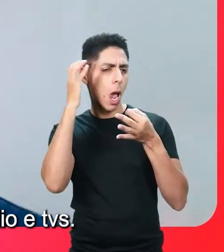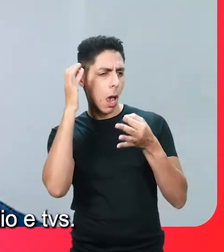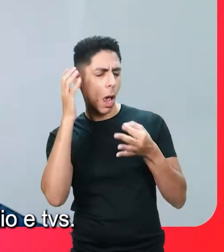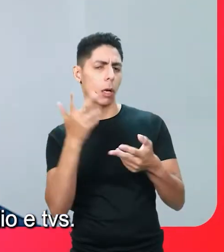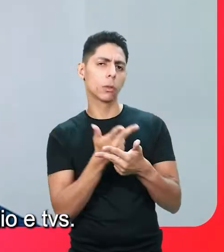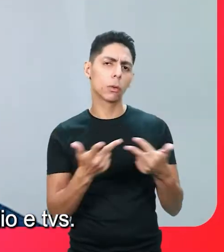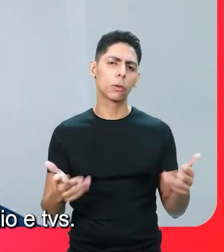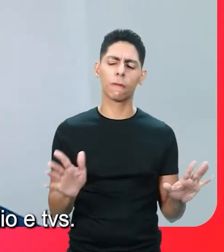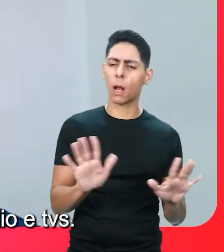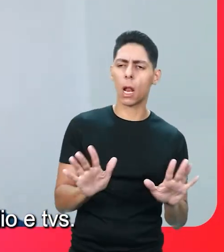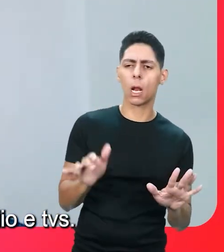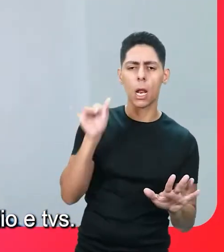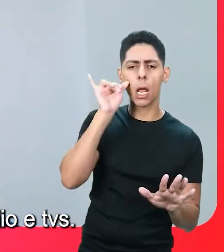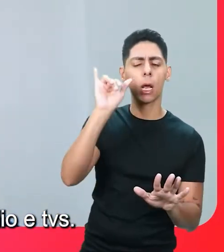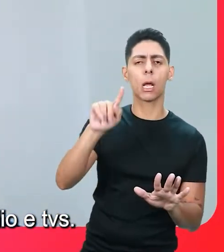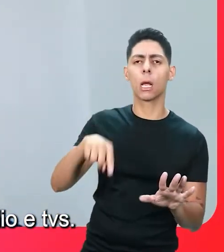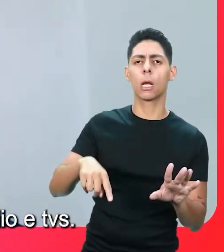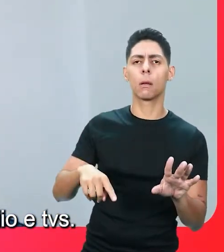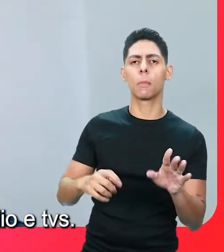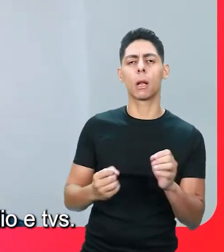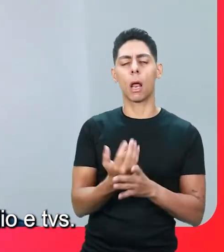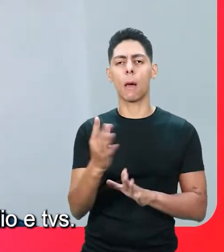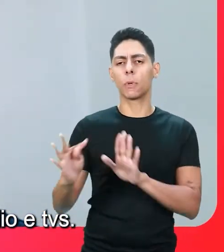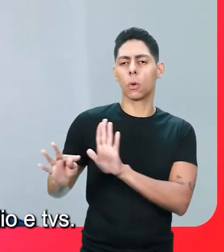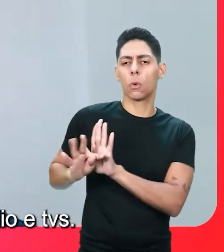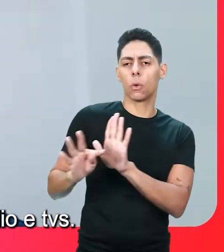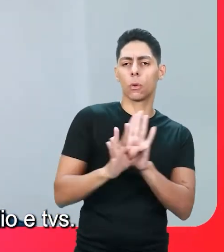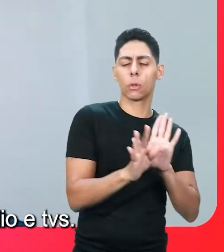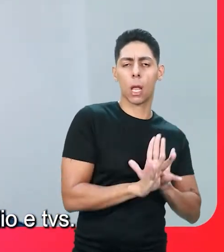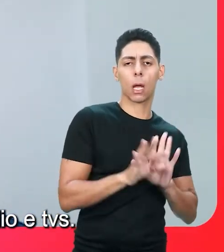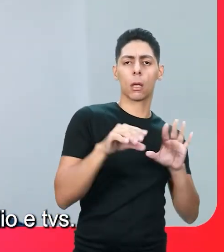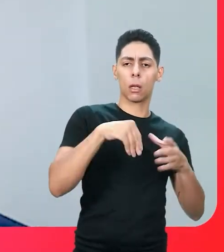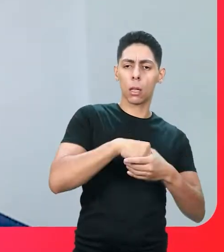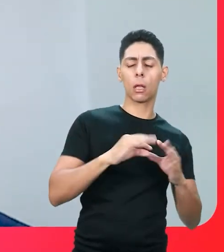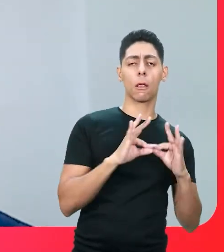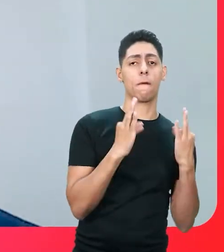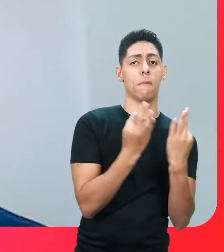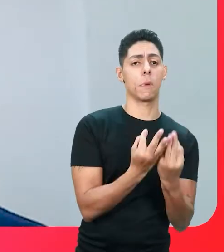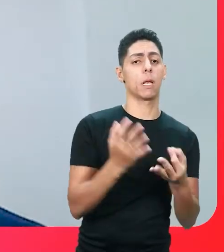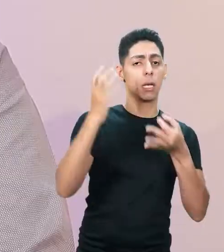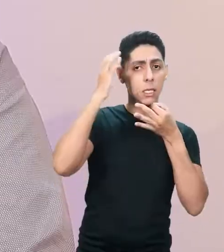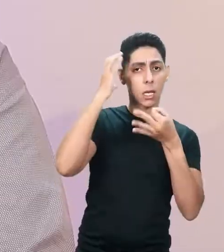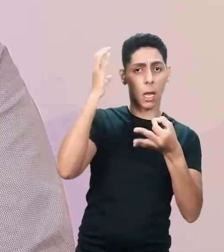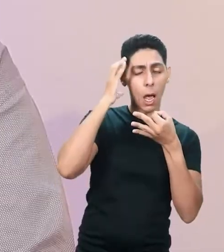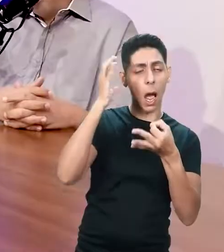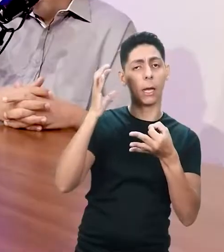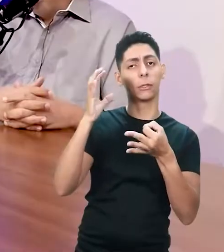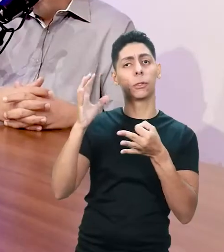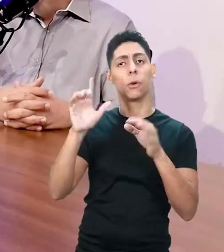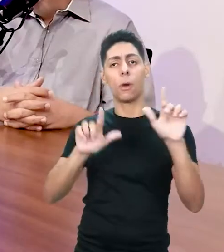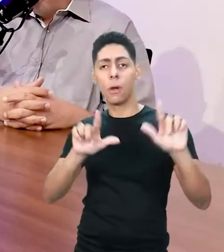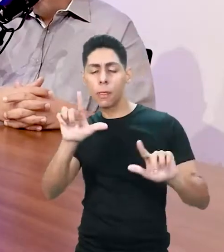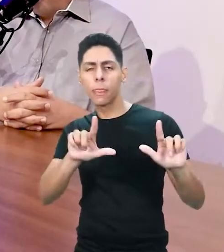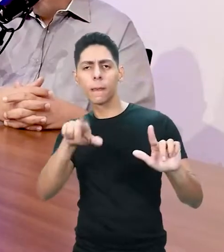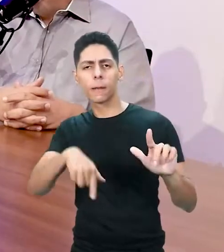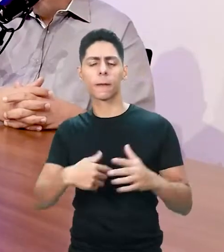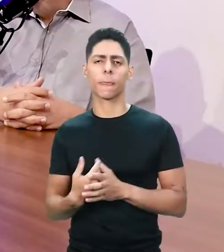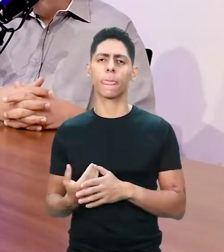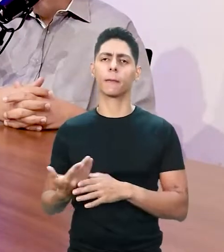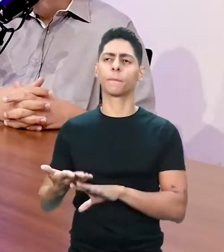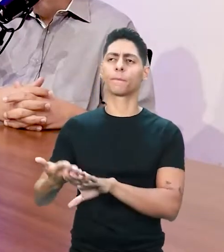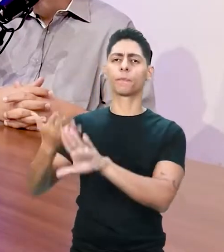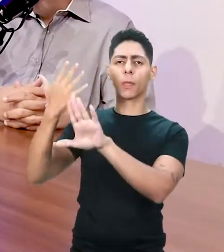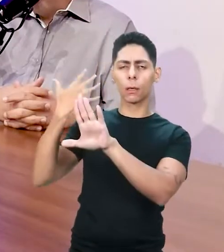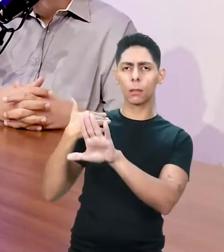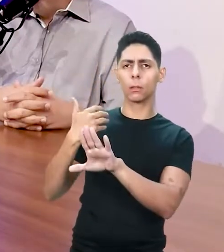home care? Eu falei, não, home care é o médico de família, pai. O senhor era home care de rádios e TVs. Que meu pai, desde 1970, desde os